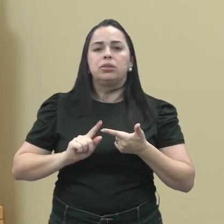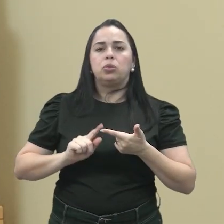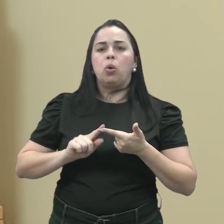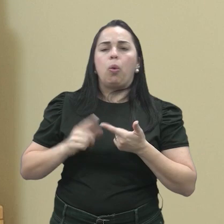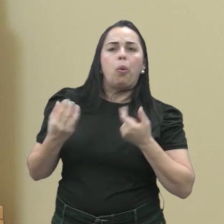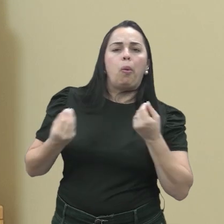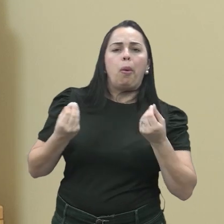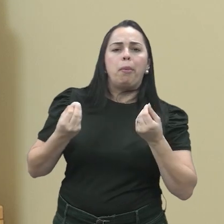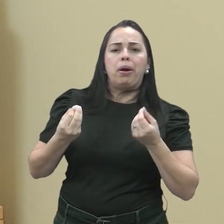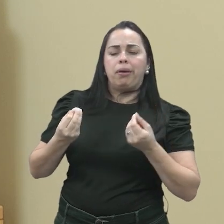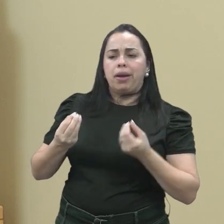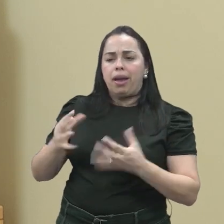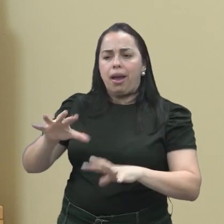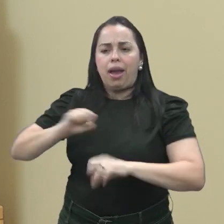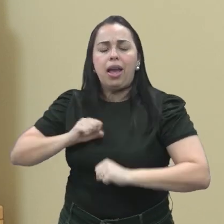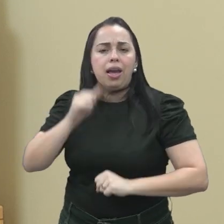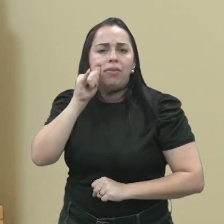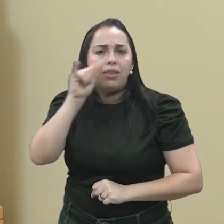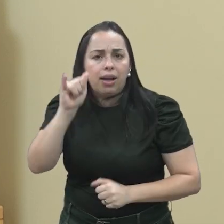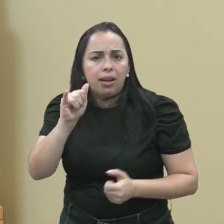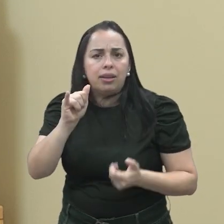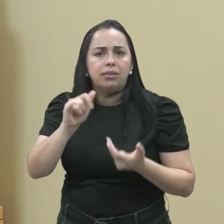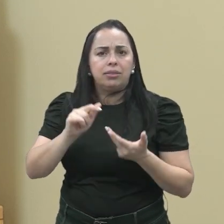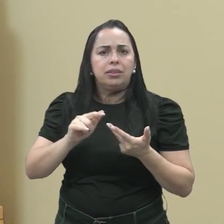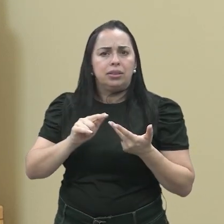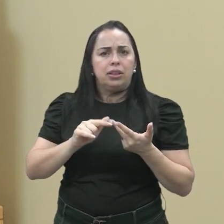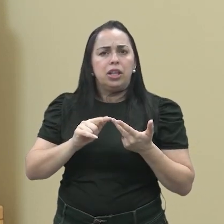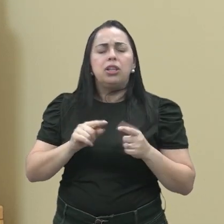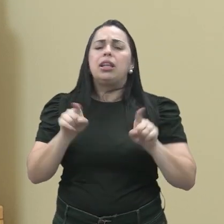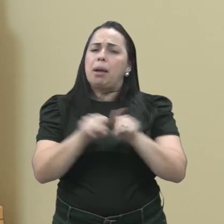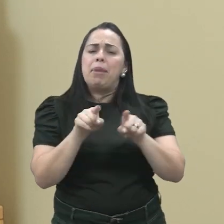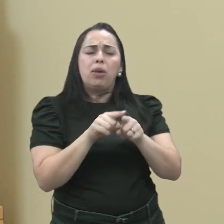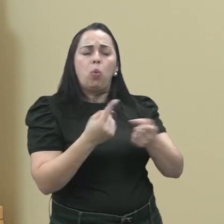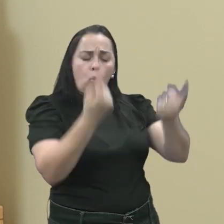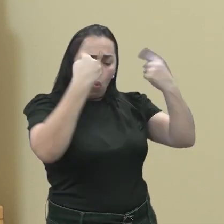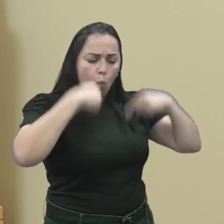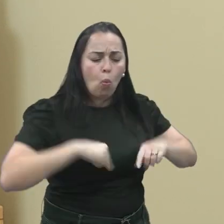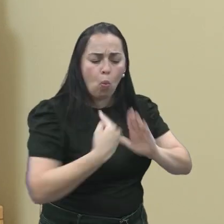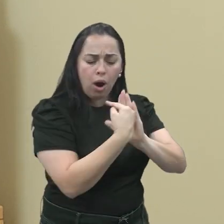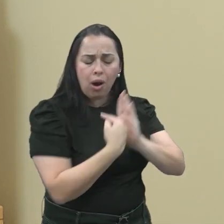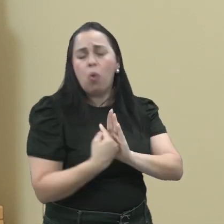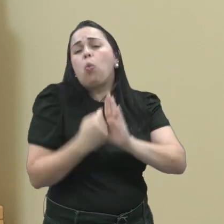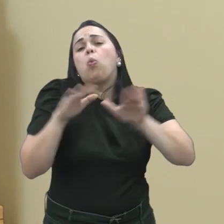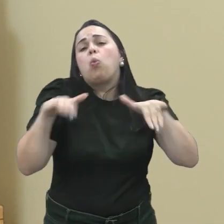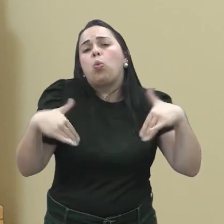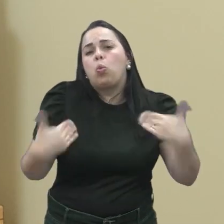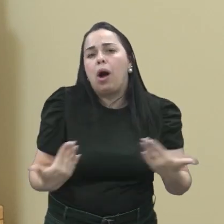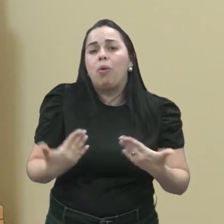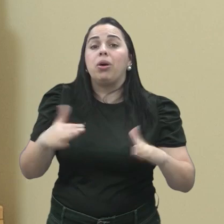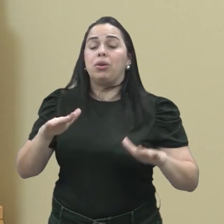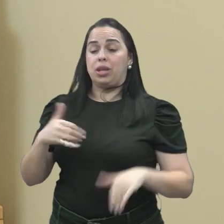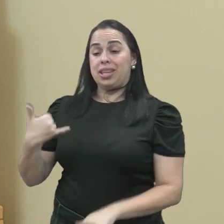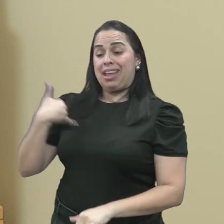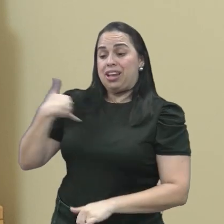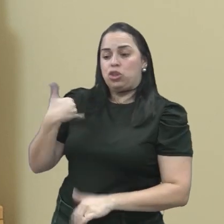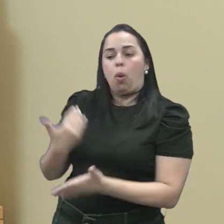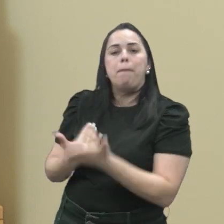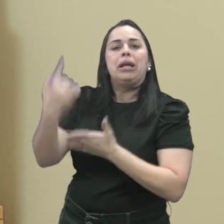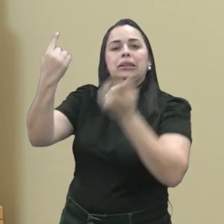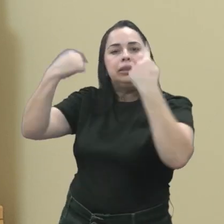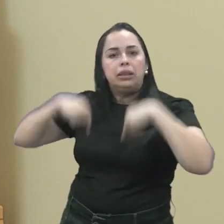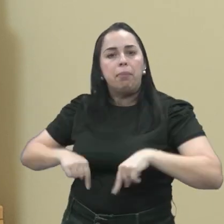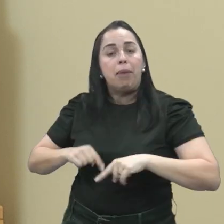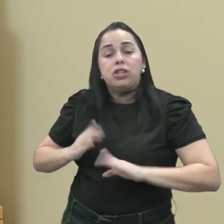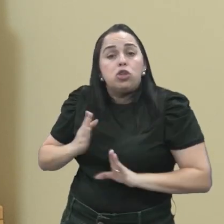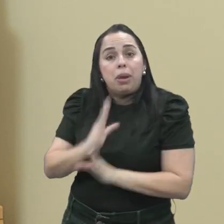não ter, fatores de risco e também como que a gente pode se prevenir no sentido de rastreamento, quais são os exames que cada um precisa fazer, em qual idade, para a